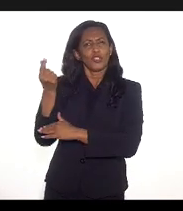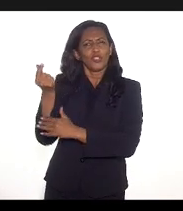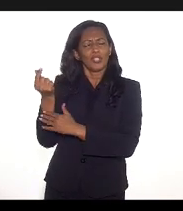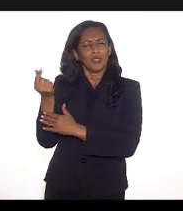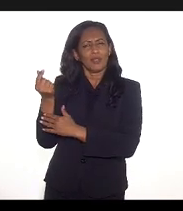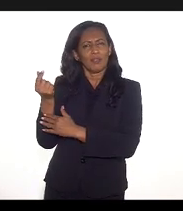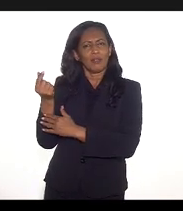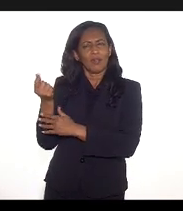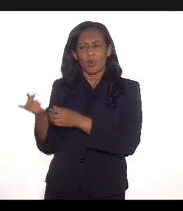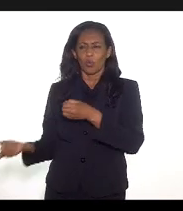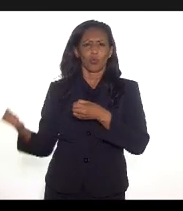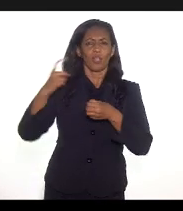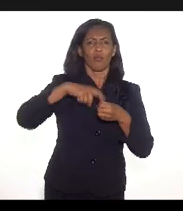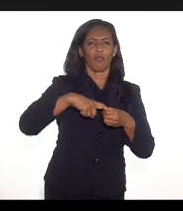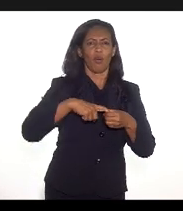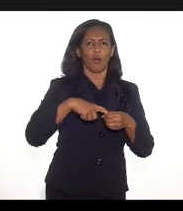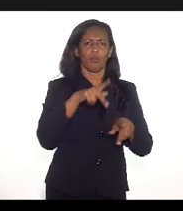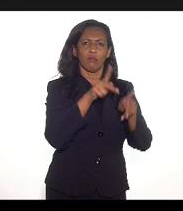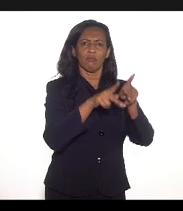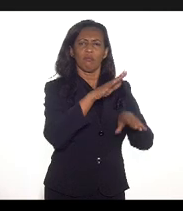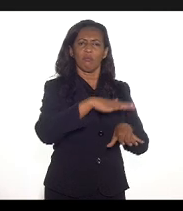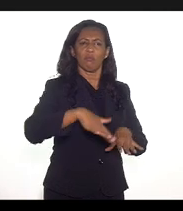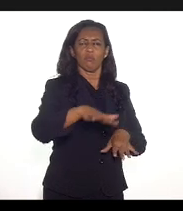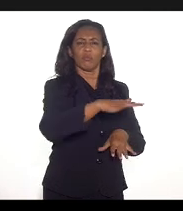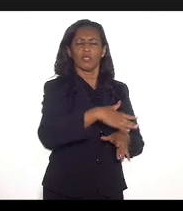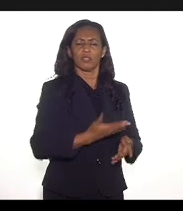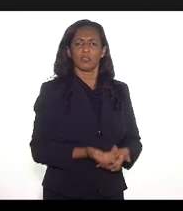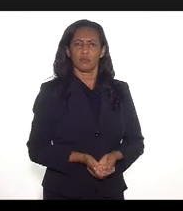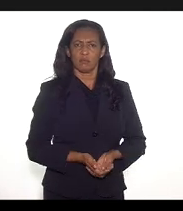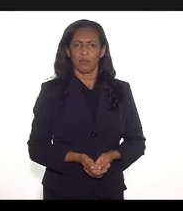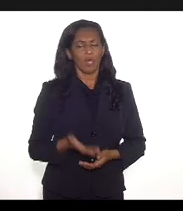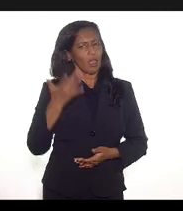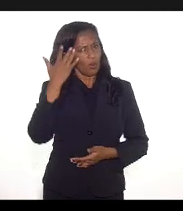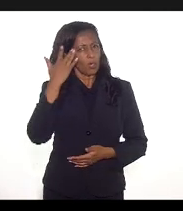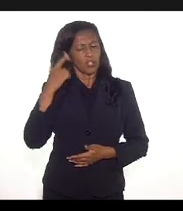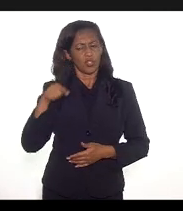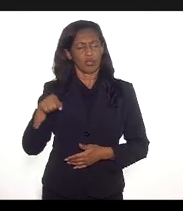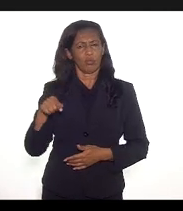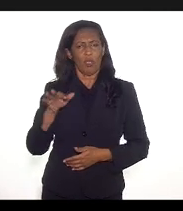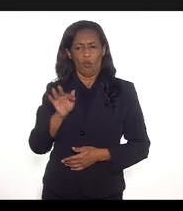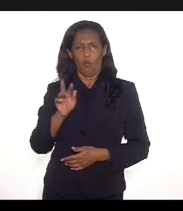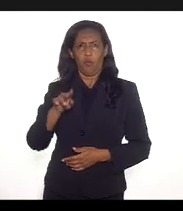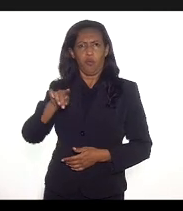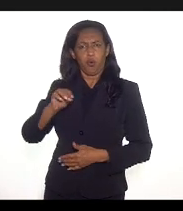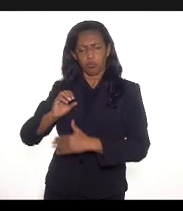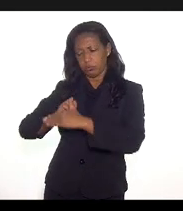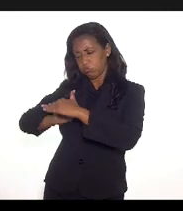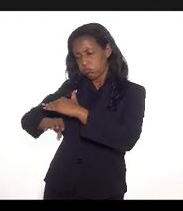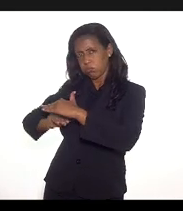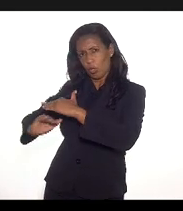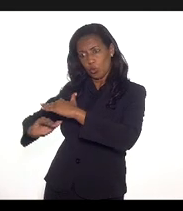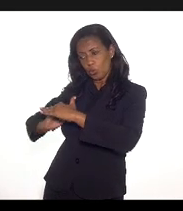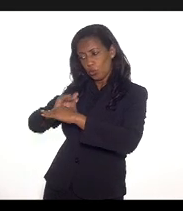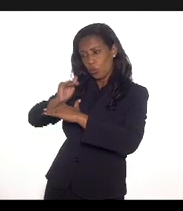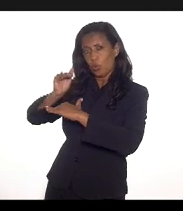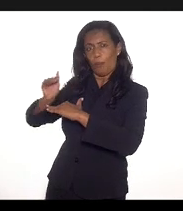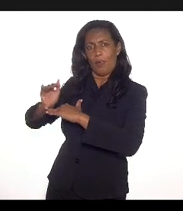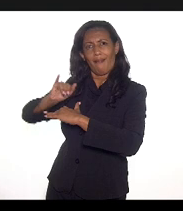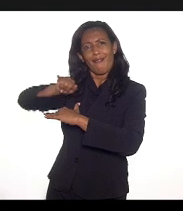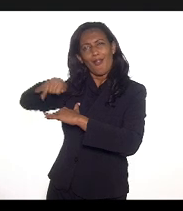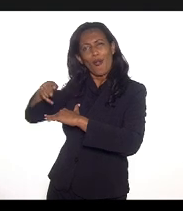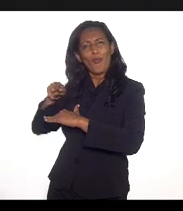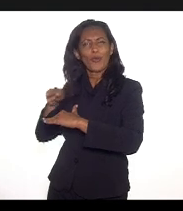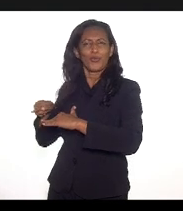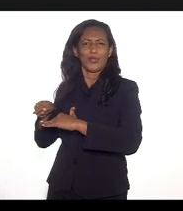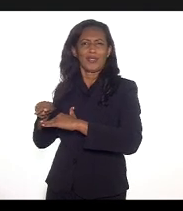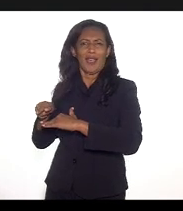disso ser devolvido para a população fluminense. Então, acredito que esse Fundo Soberano pode ser uma oportunidade da gente colocar uma